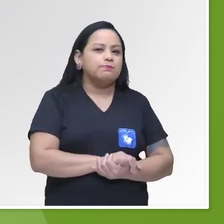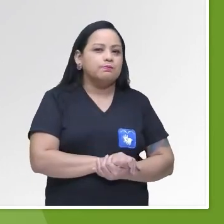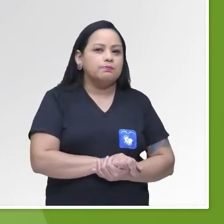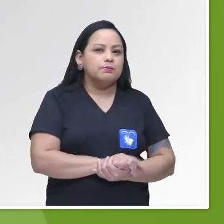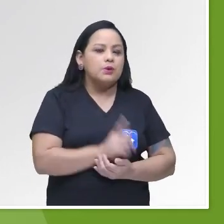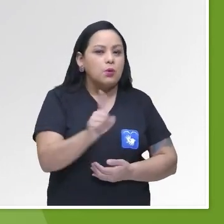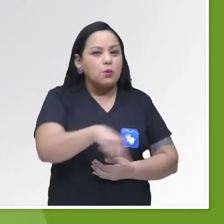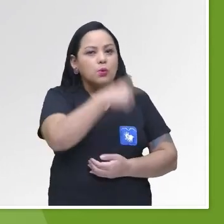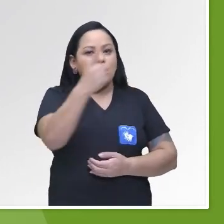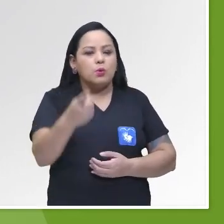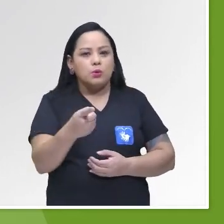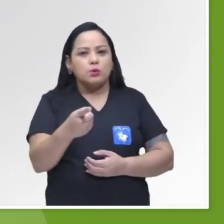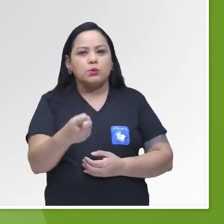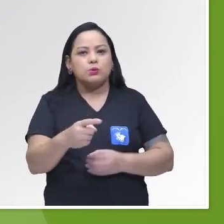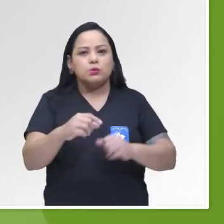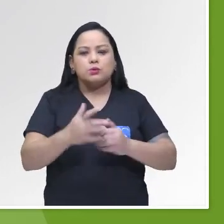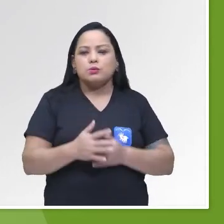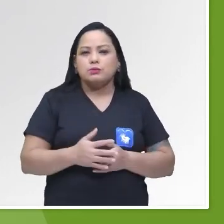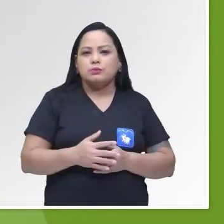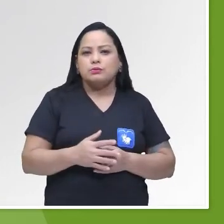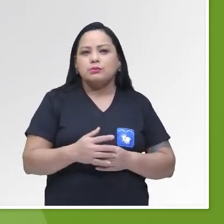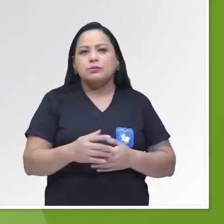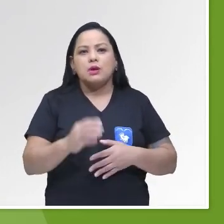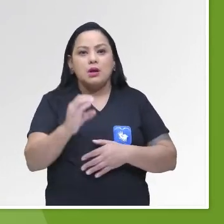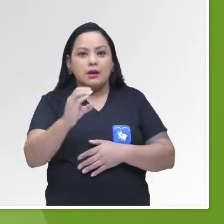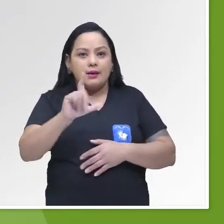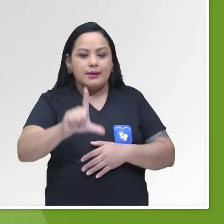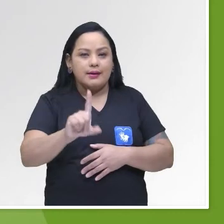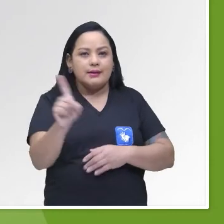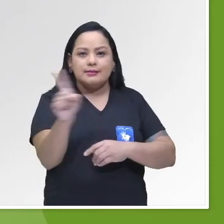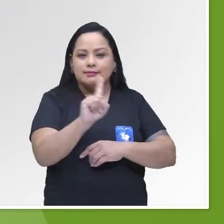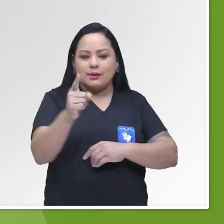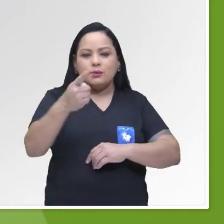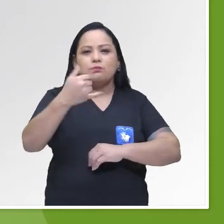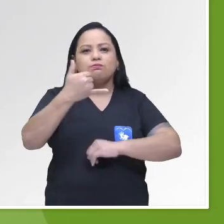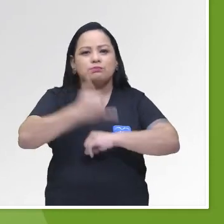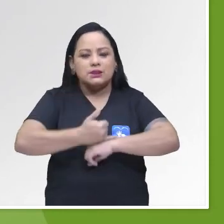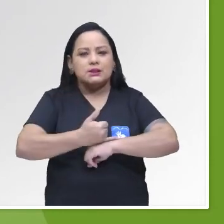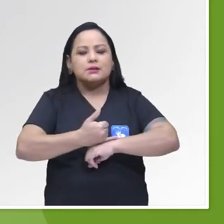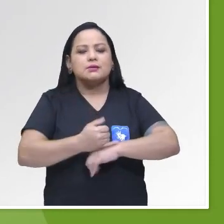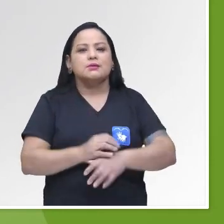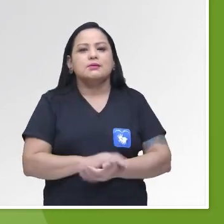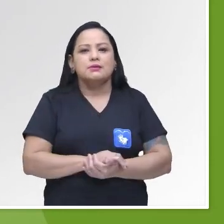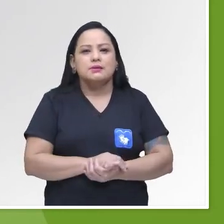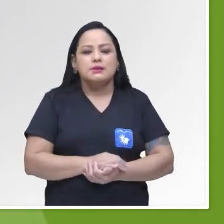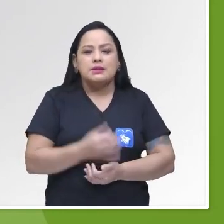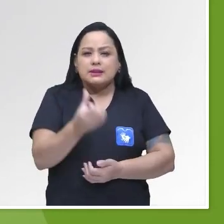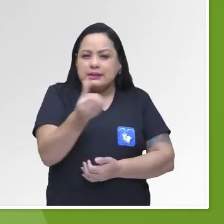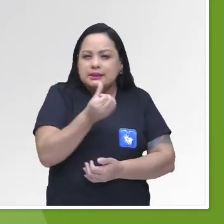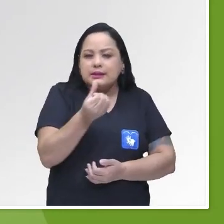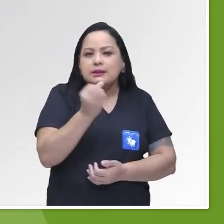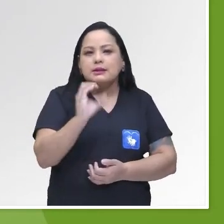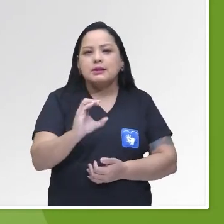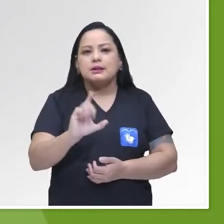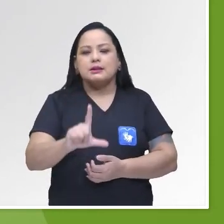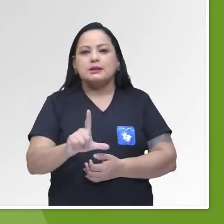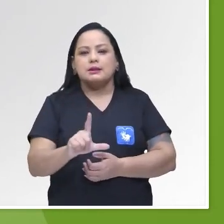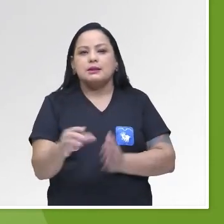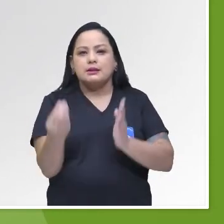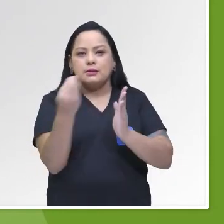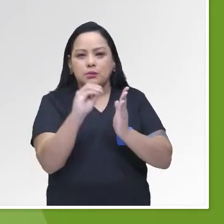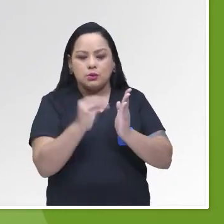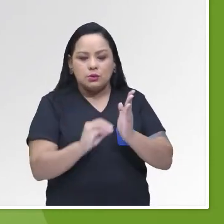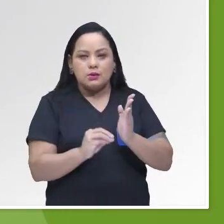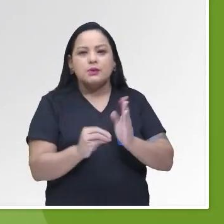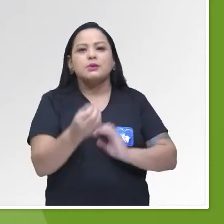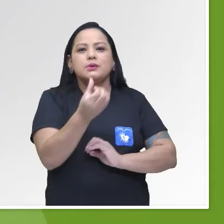próximo elemento, que é o cloro, não metal. Então, se eu tenho aqui 6 cloro, aqui eu vou botar o 6,